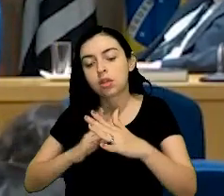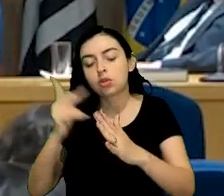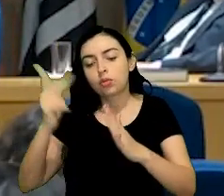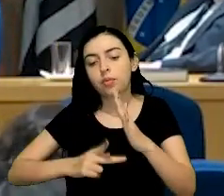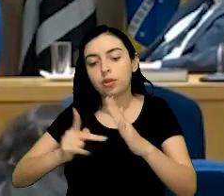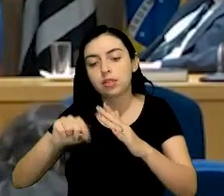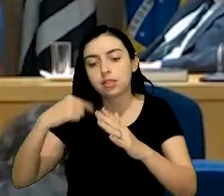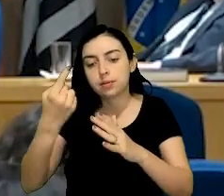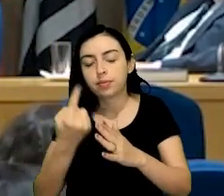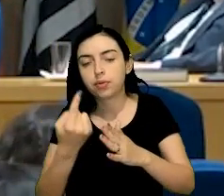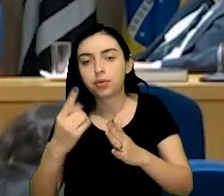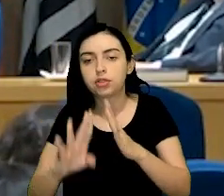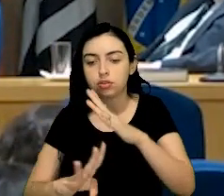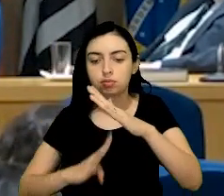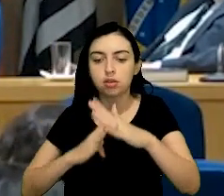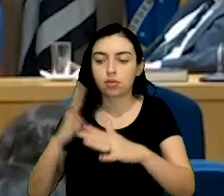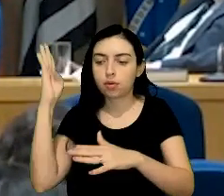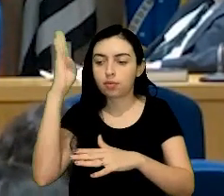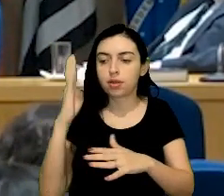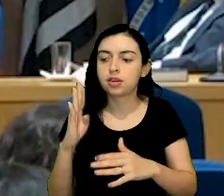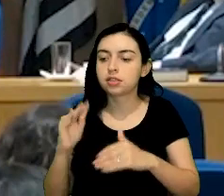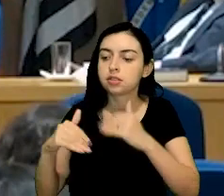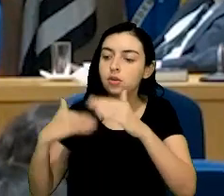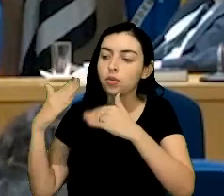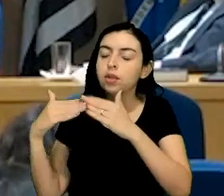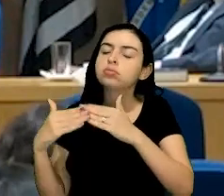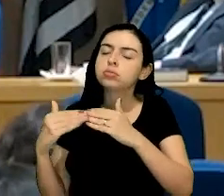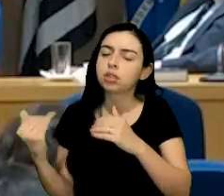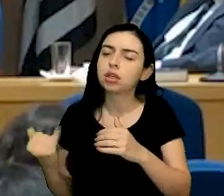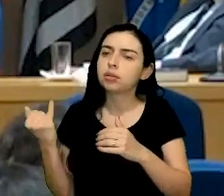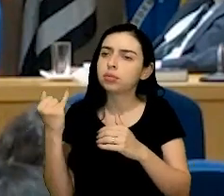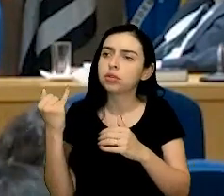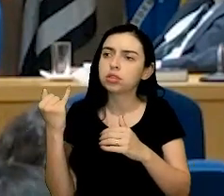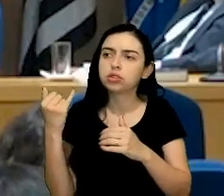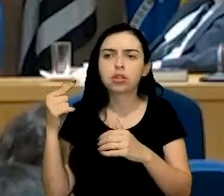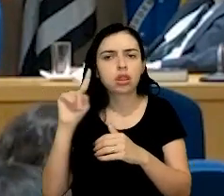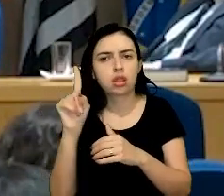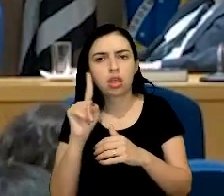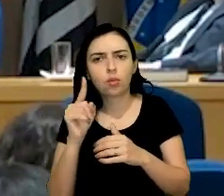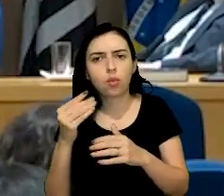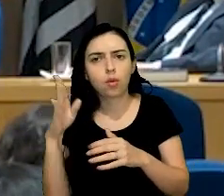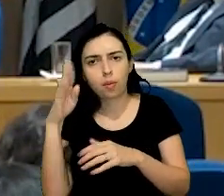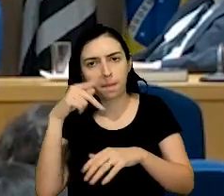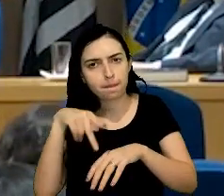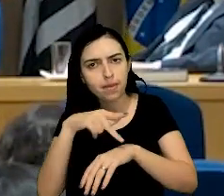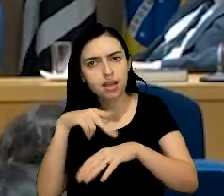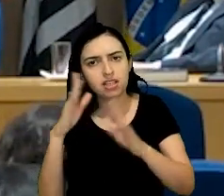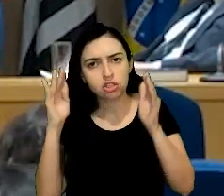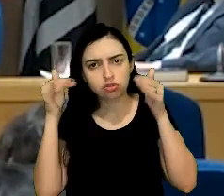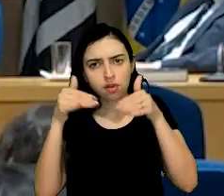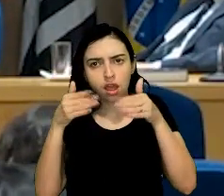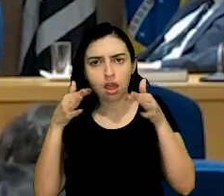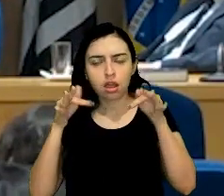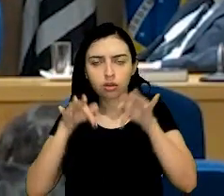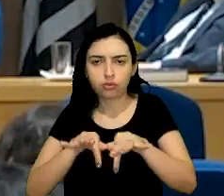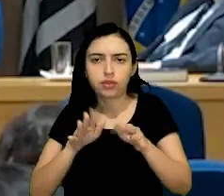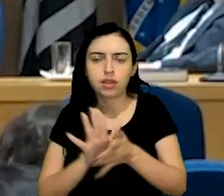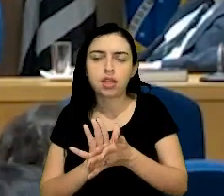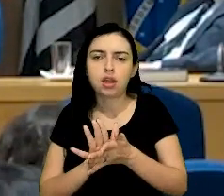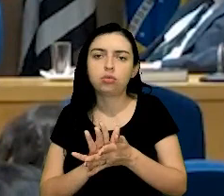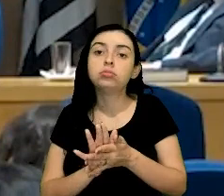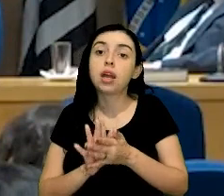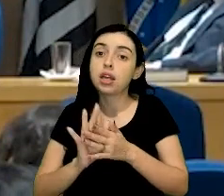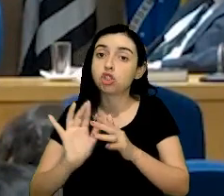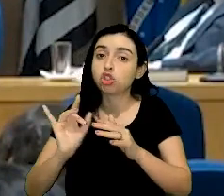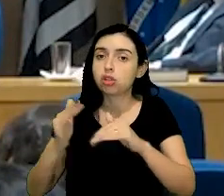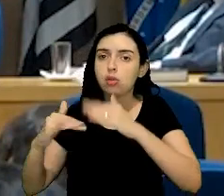Brasil seja uma etapa, e isso é importante, o Brasil não é mais o país de destino final dessas migrações, ele é uma etapa dessas